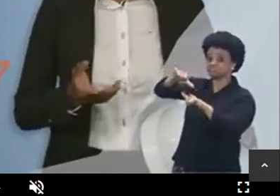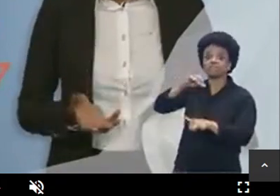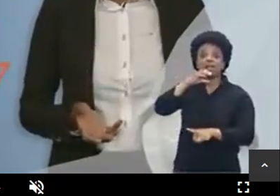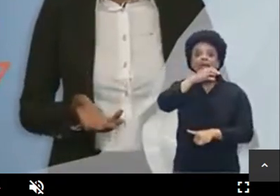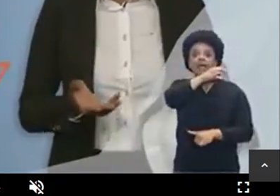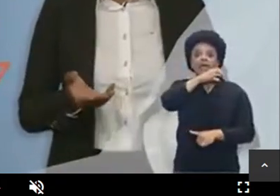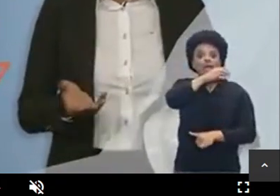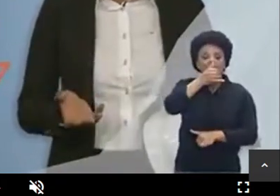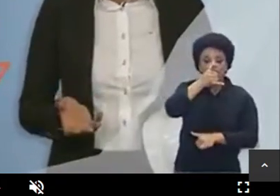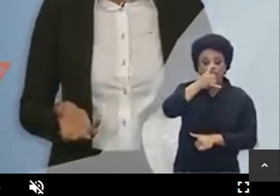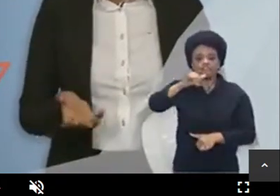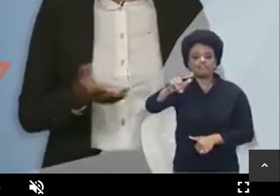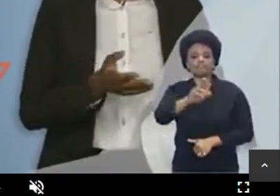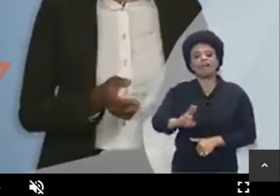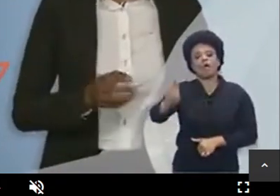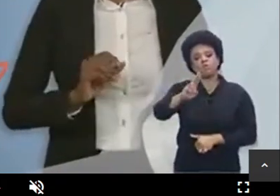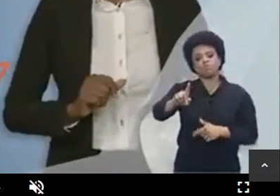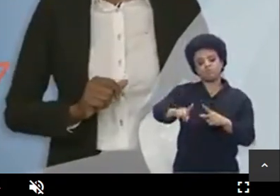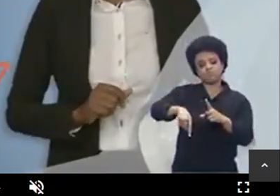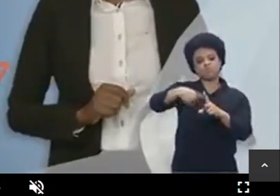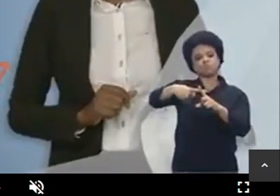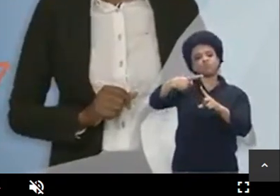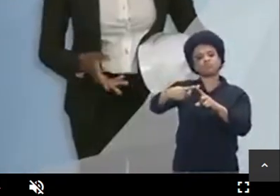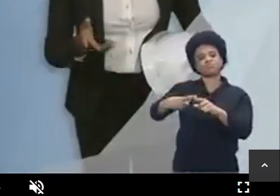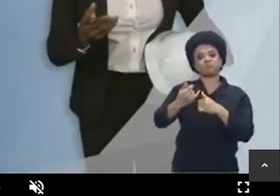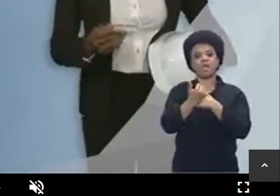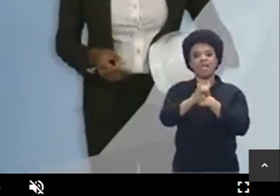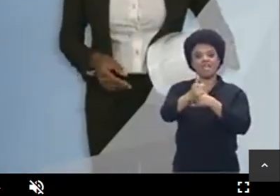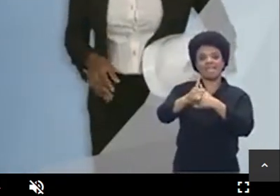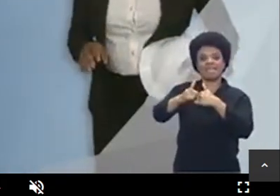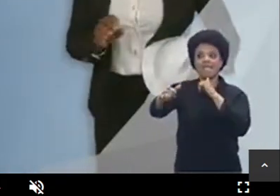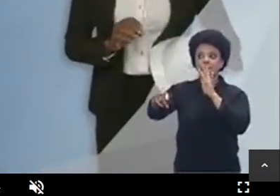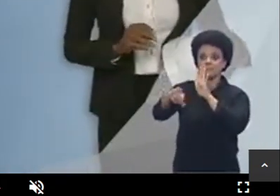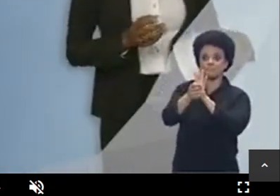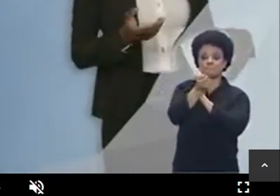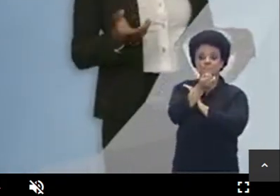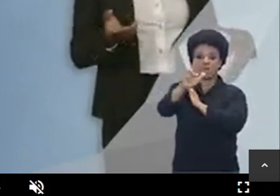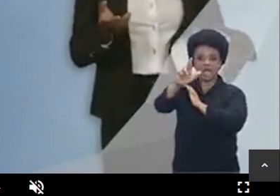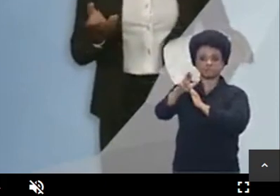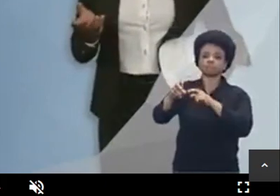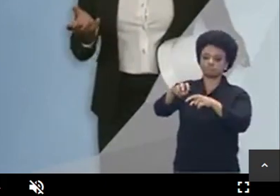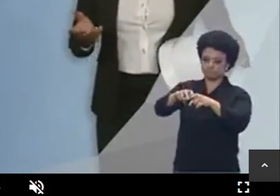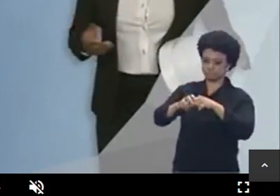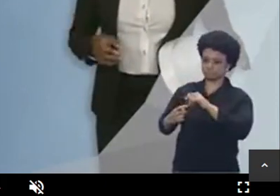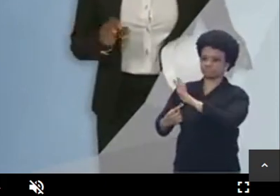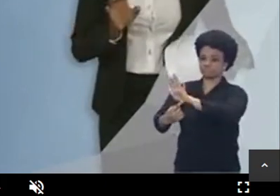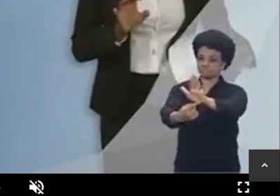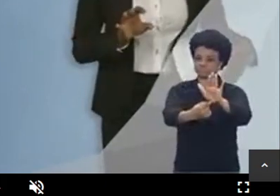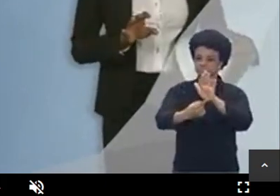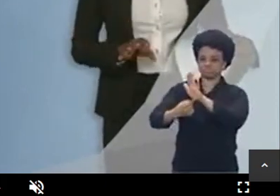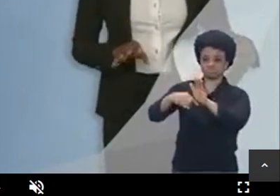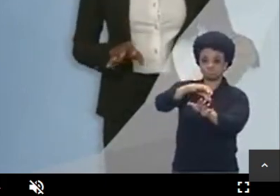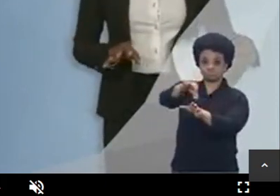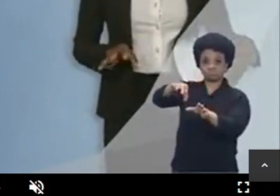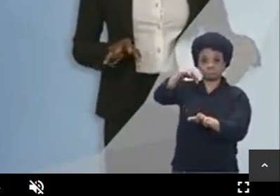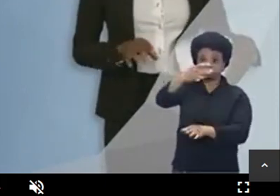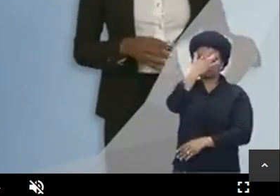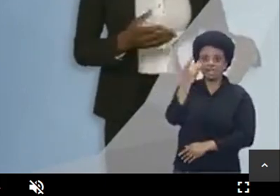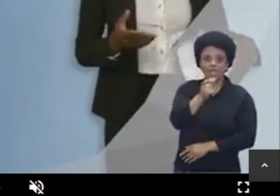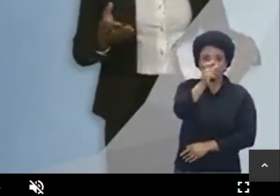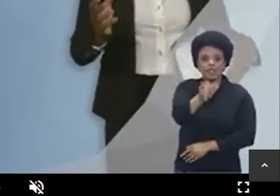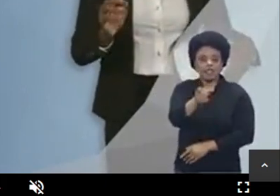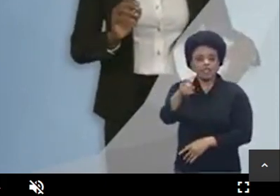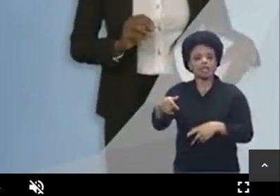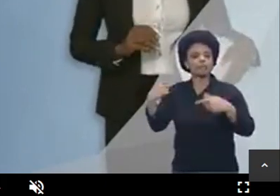uso excessivo de energia no condicionamento do ar. Por isso, para apresentar opções aos meus clientes, eu preciso considerar os